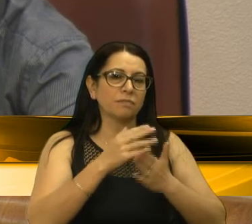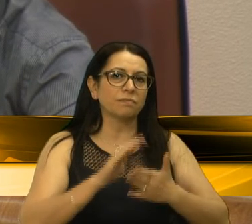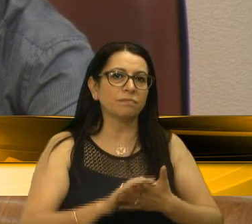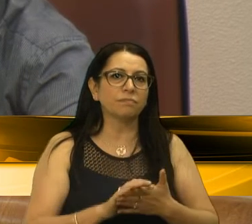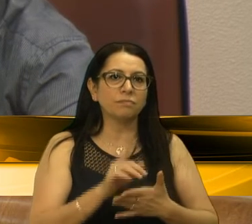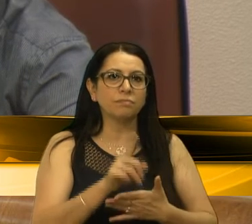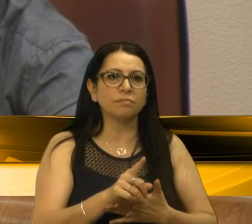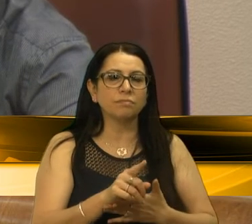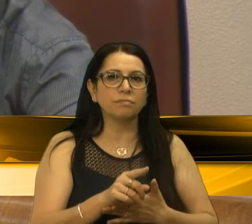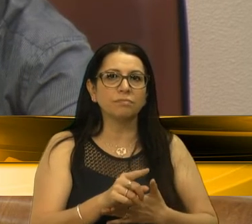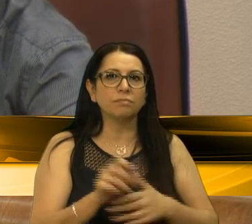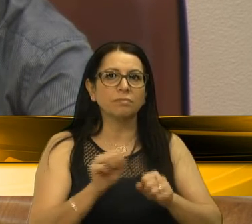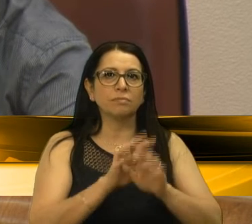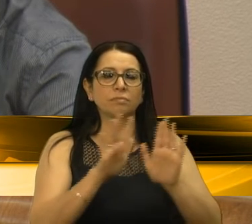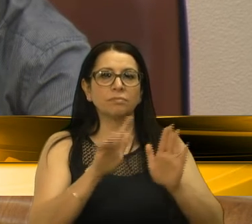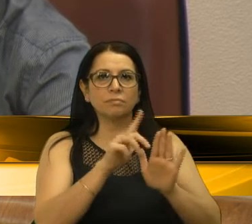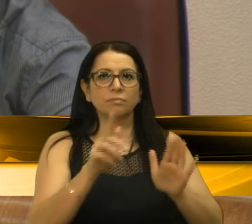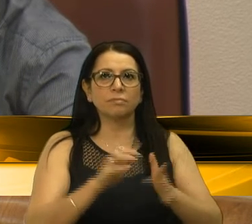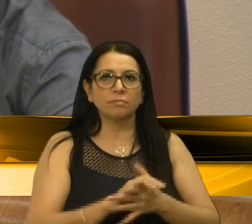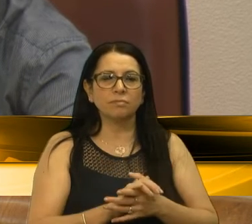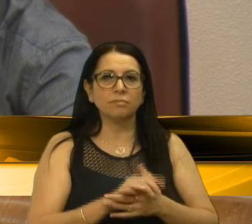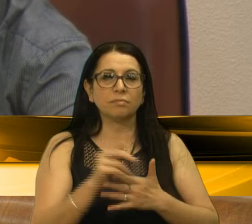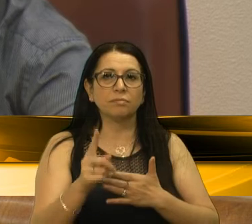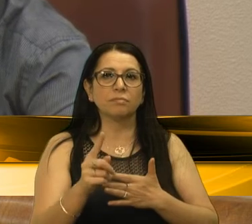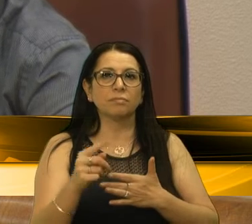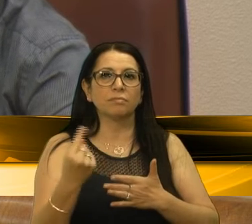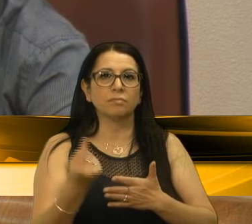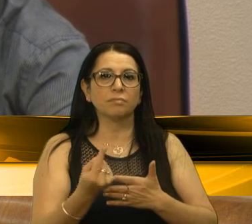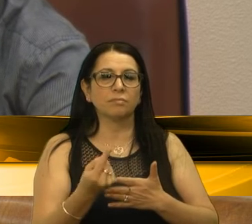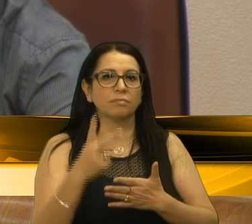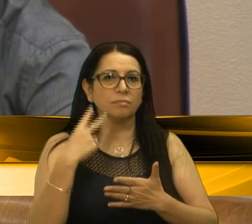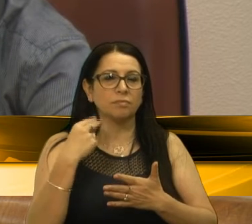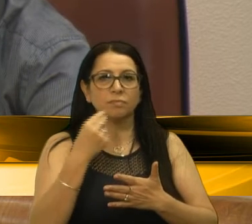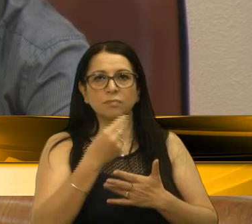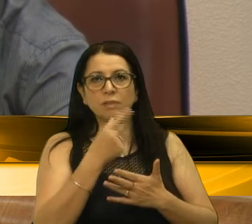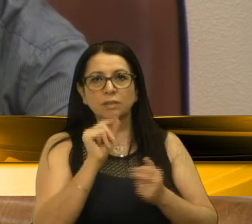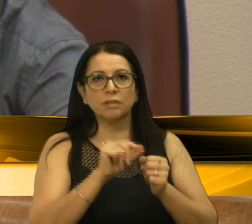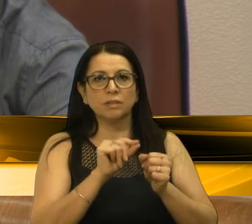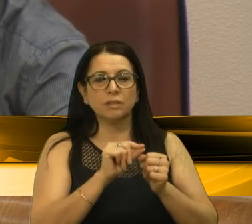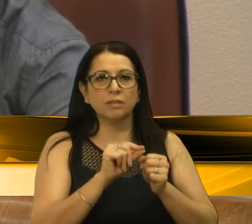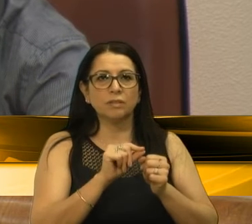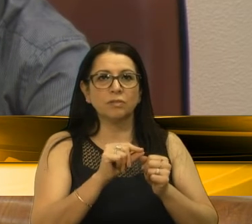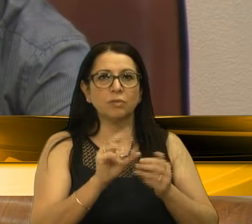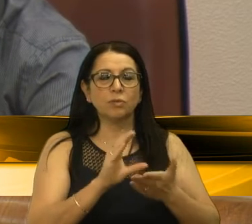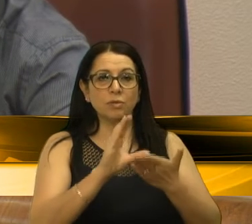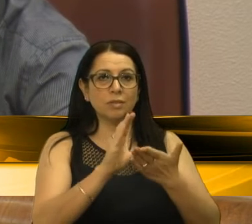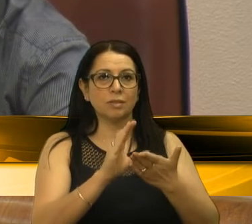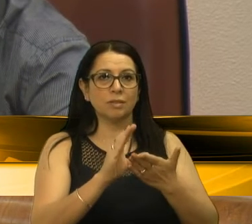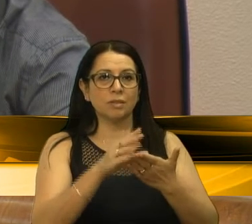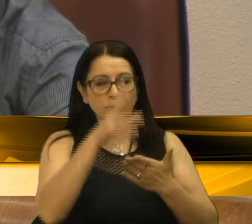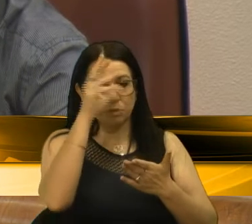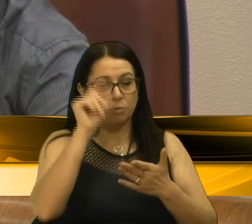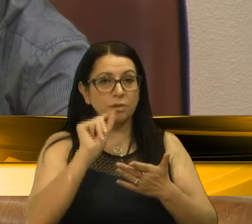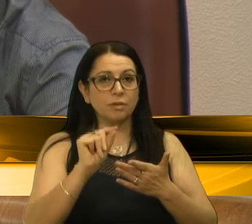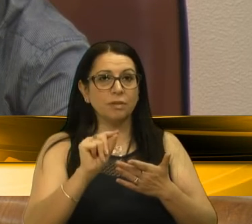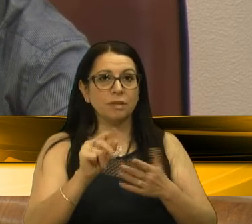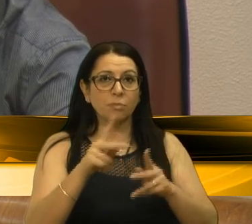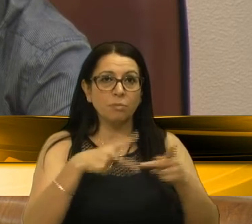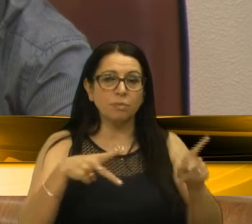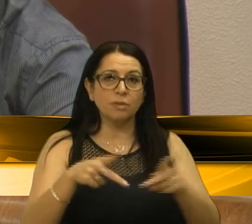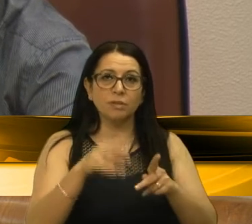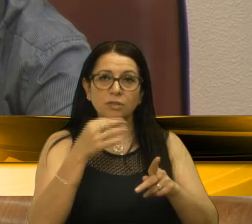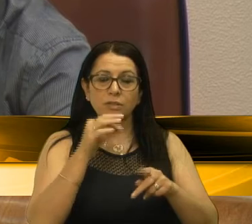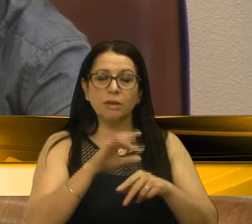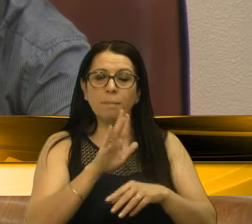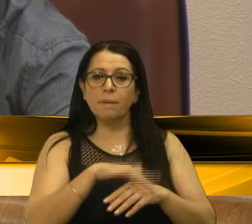cumpre já um esclarecimento. Uma questão aos senhores vereadores, que vai se repetir novamente no Conselho, mas eu já levanto essa questão agora. A população de Caxias do Sul, mais de